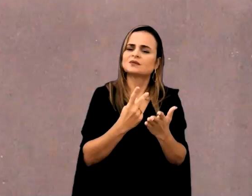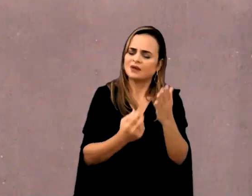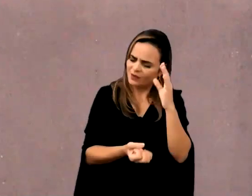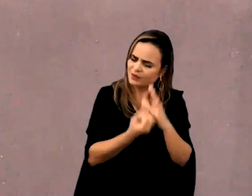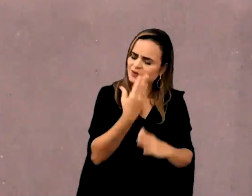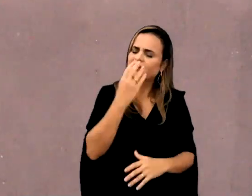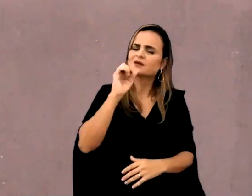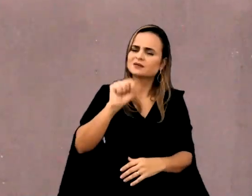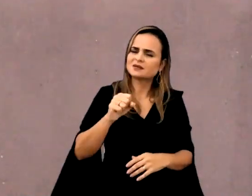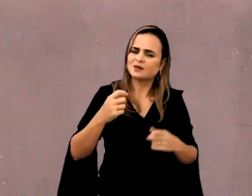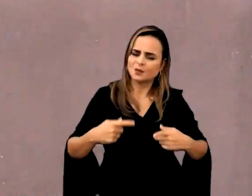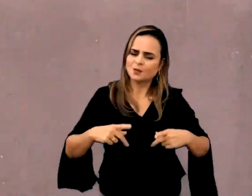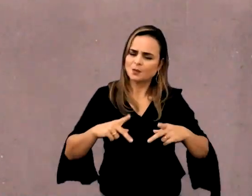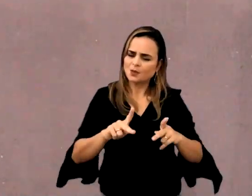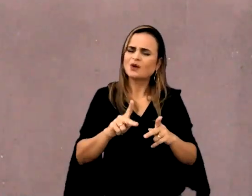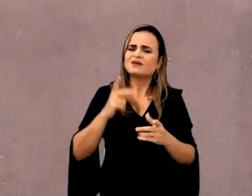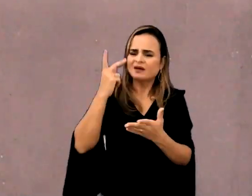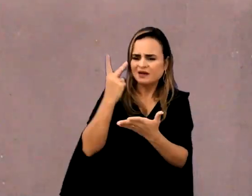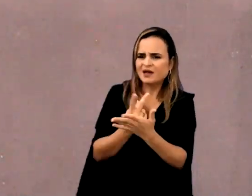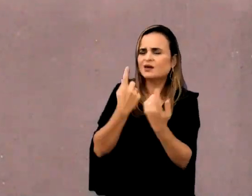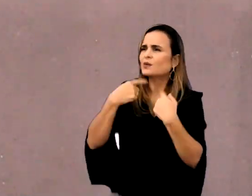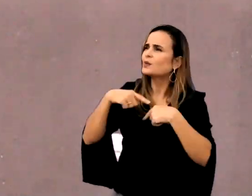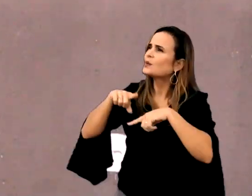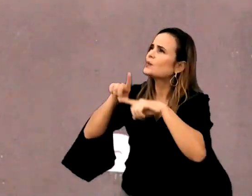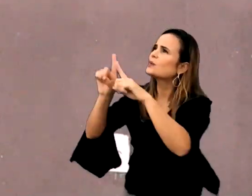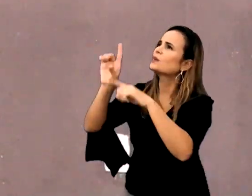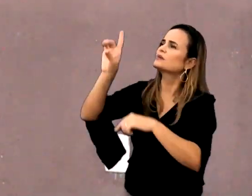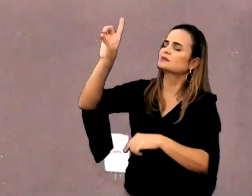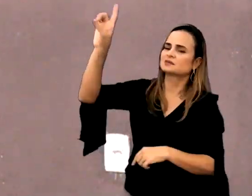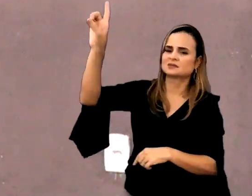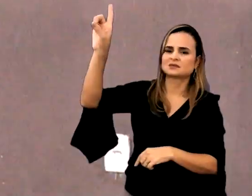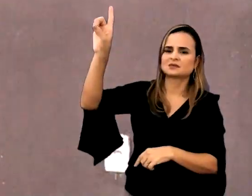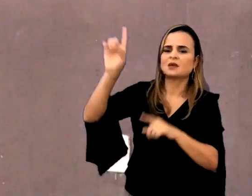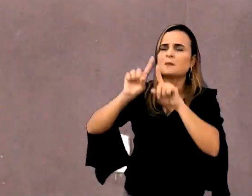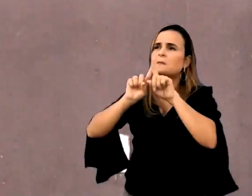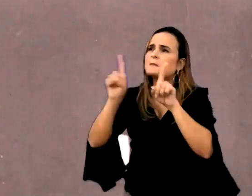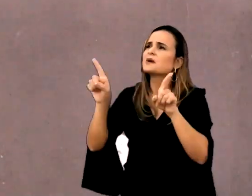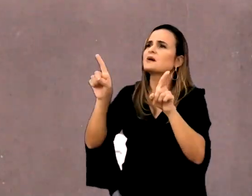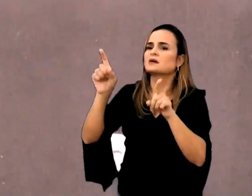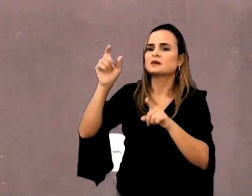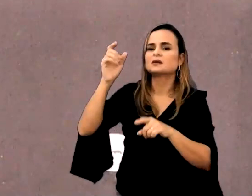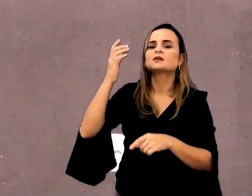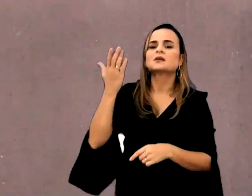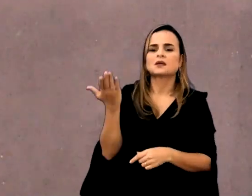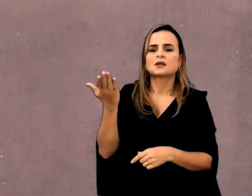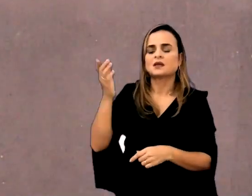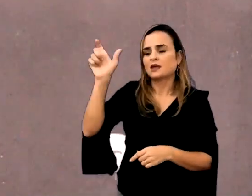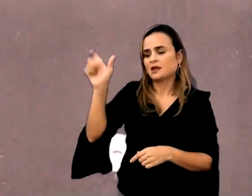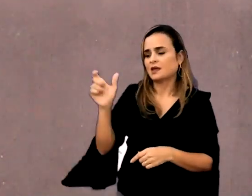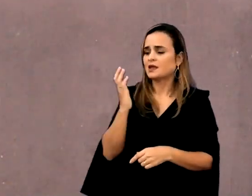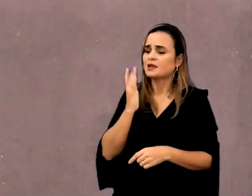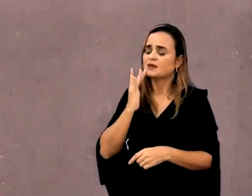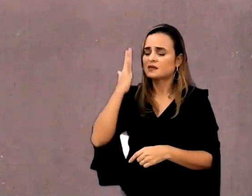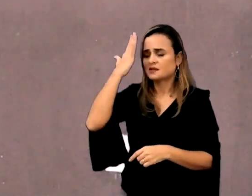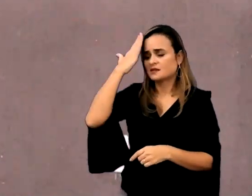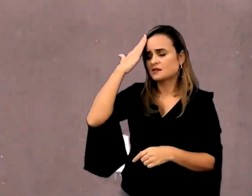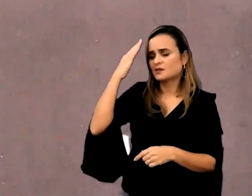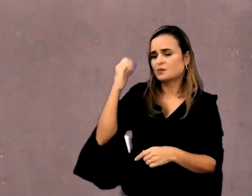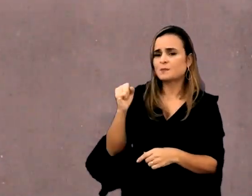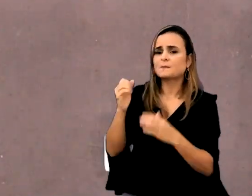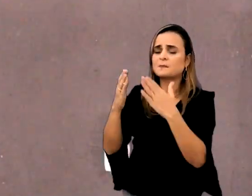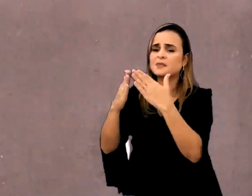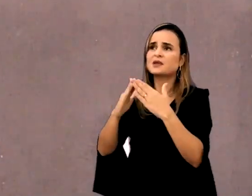teu povo vai decepcionar o Senhor. Mas esse povo, tem misericórdia